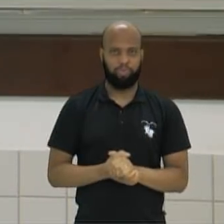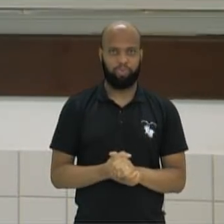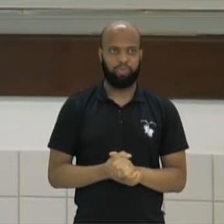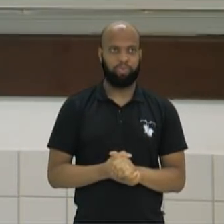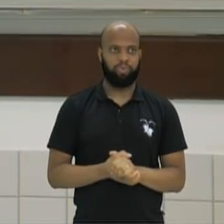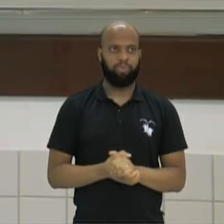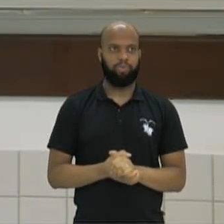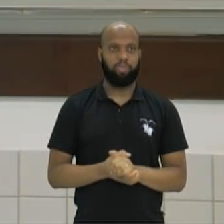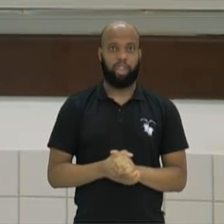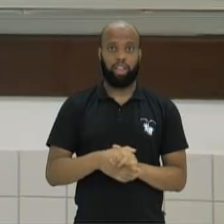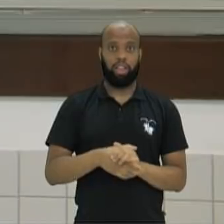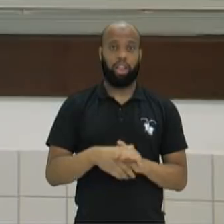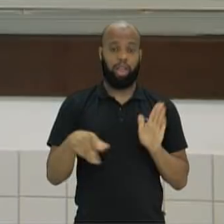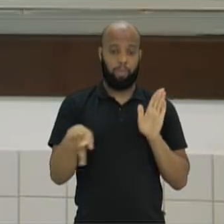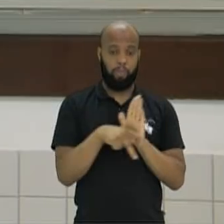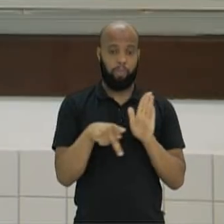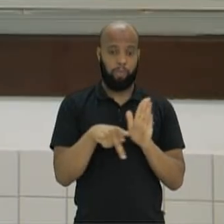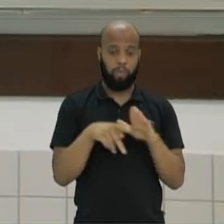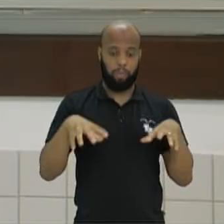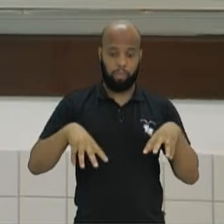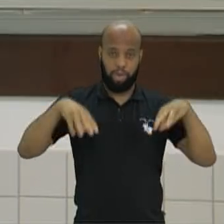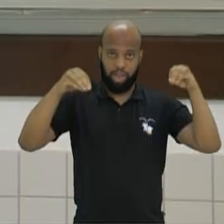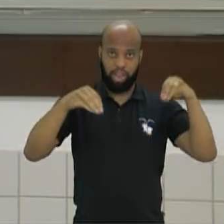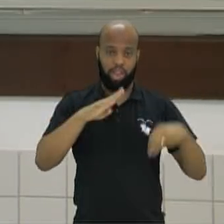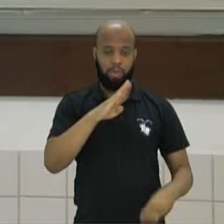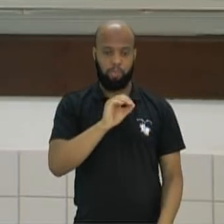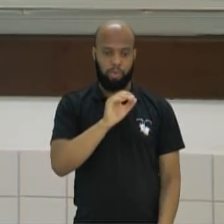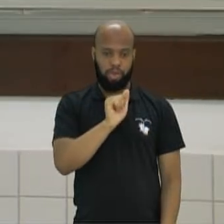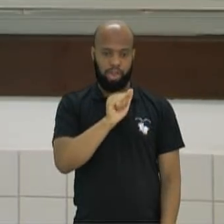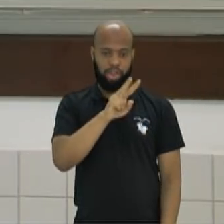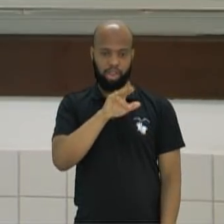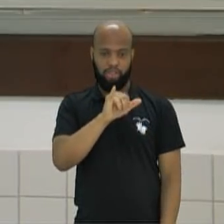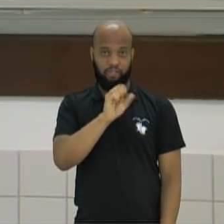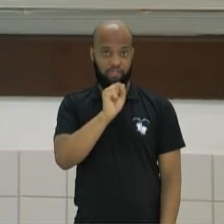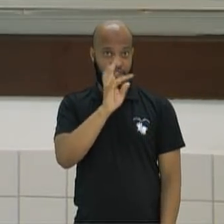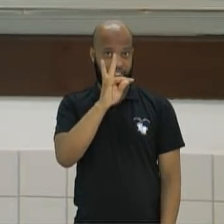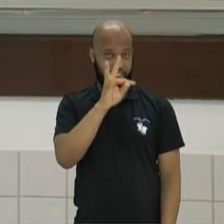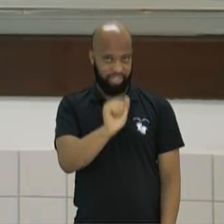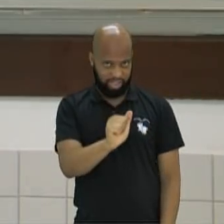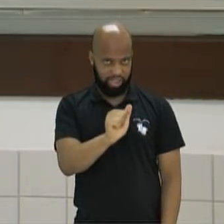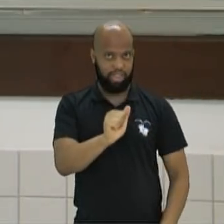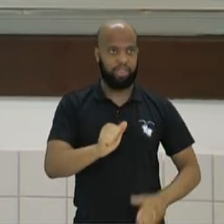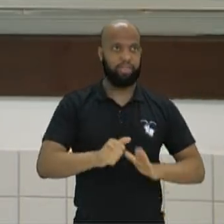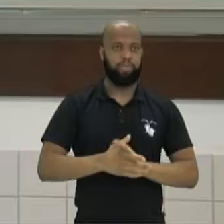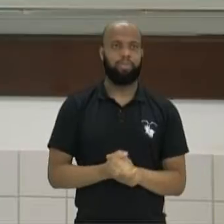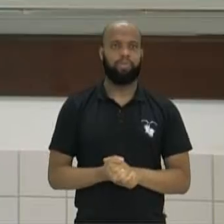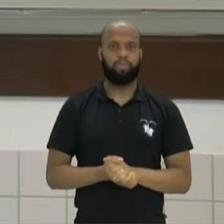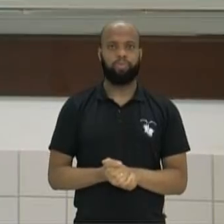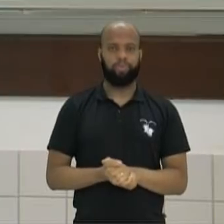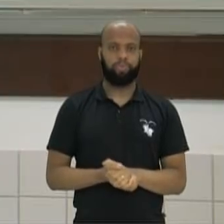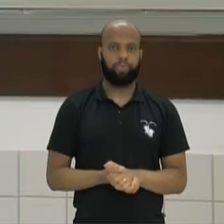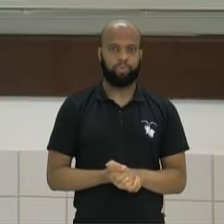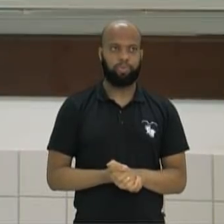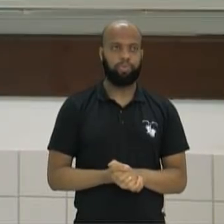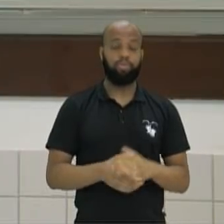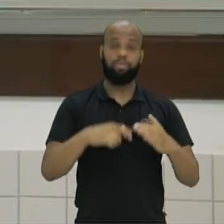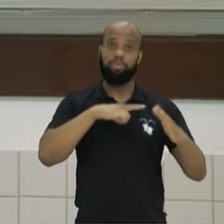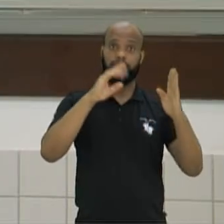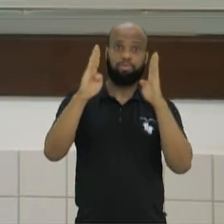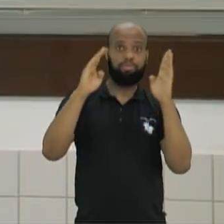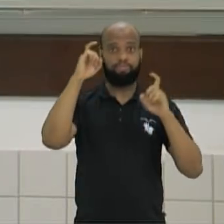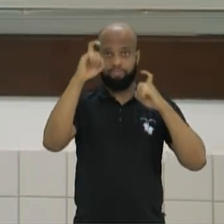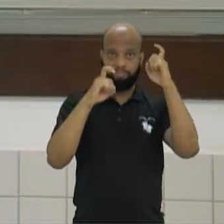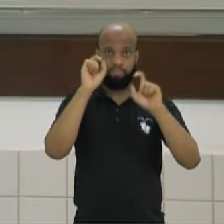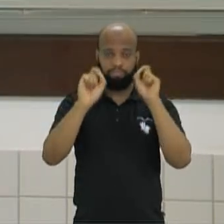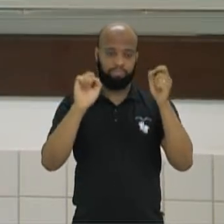meninos? Do Palácio da Boa Vista. E meninas, né? Professor, não esqueçam também da presença feminina na nossa sala de aula. Na época, a preocupação